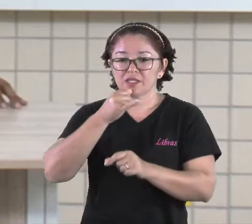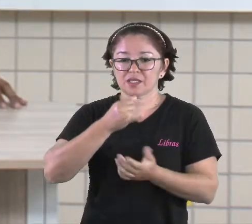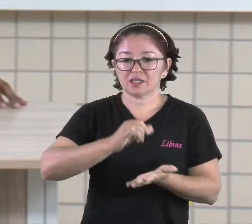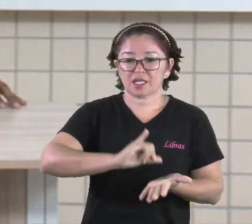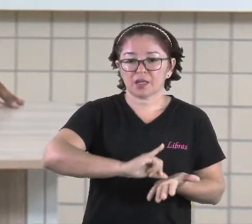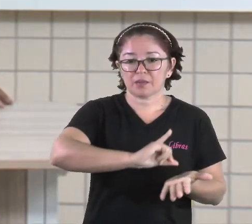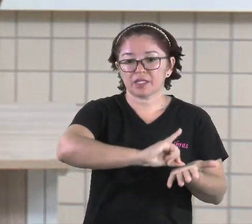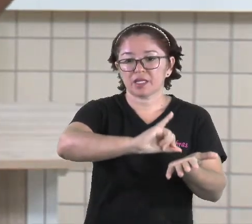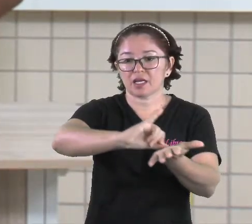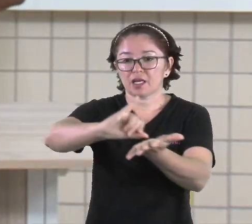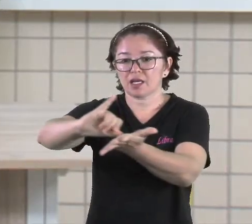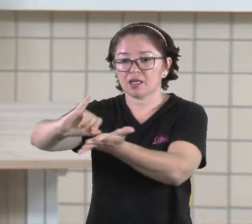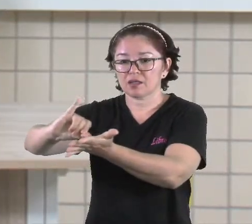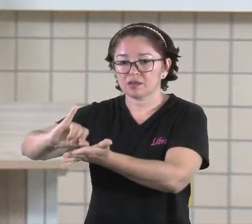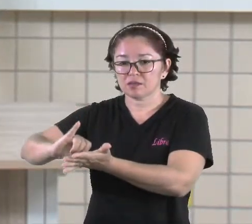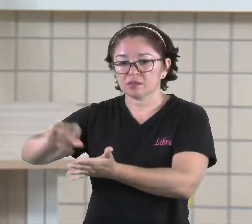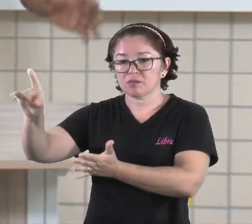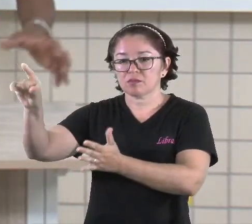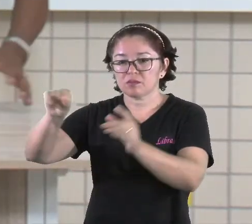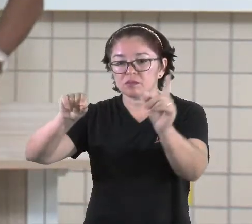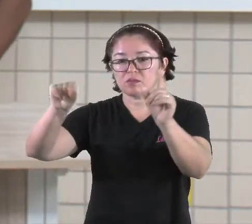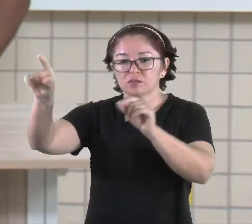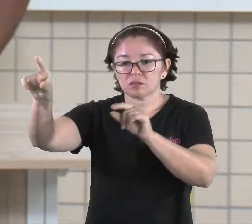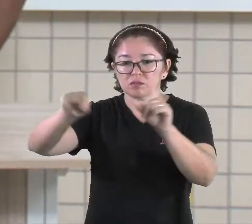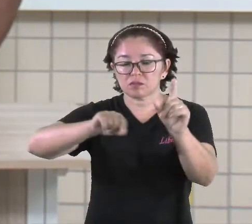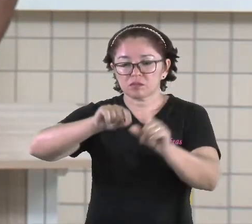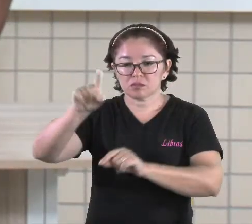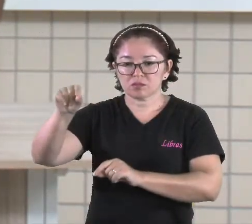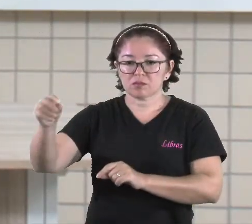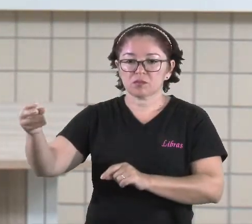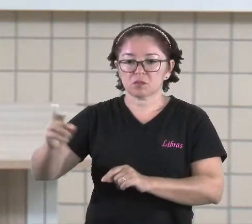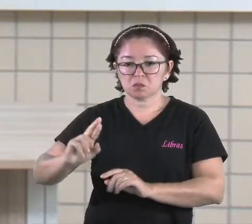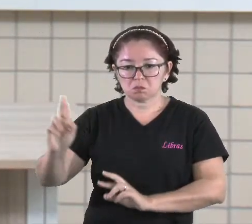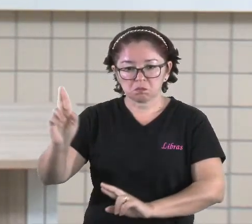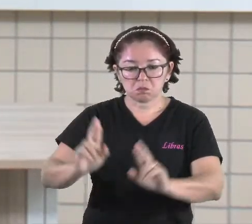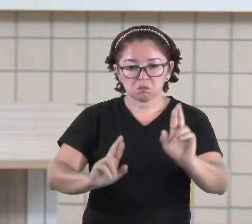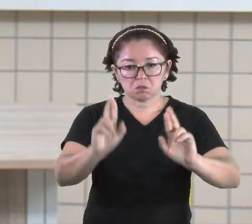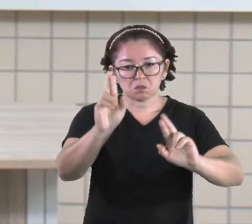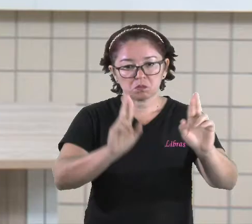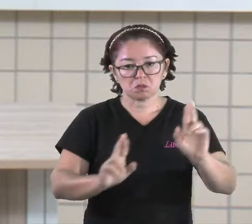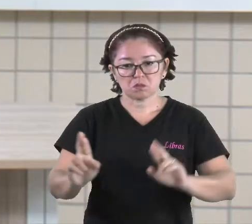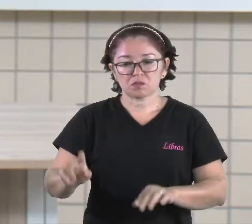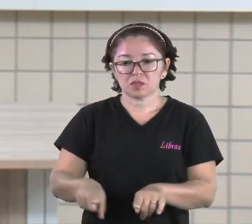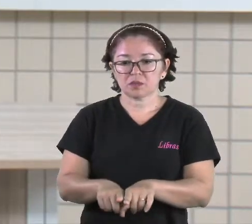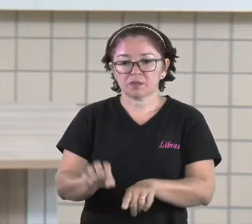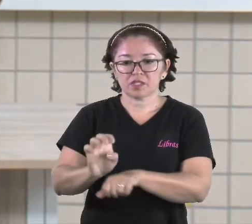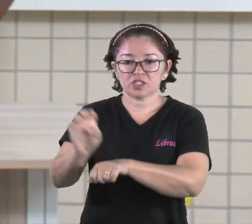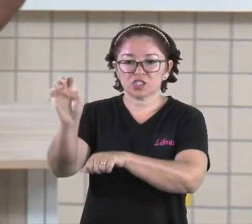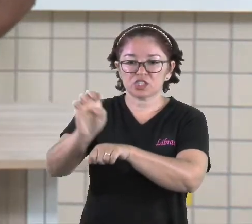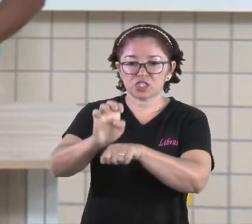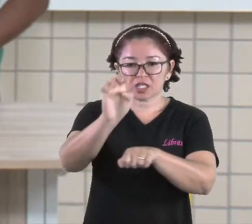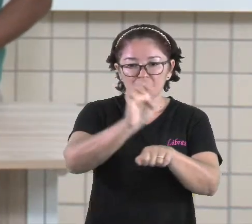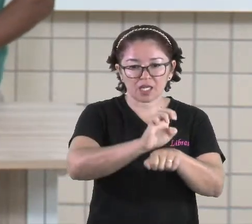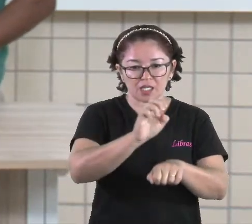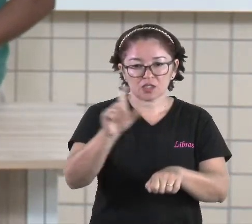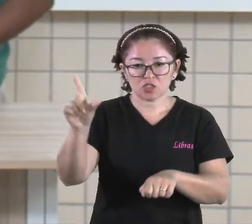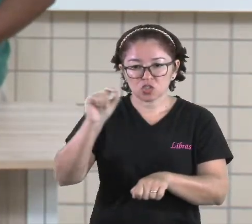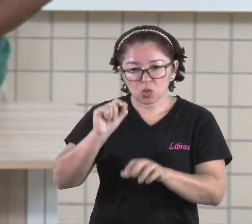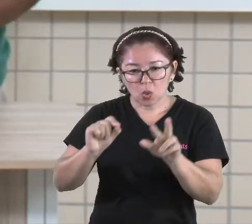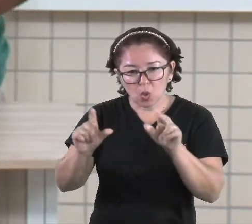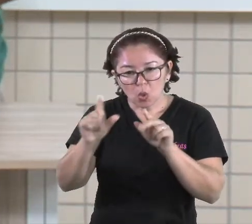de capitais e para o governo dos estados. Depois nós temos a fase constitucional de